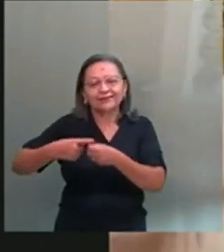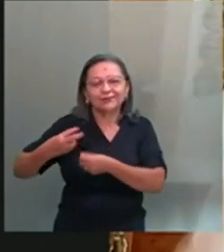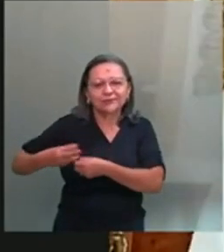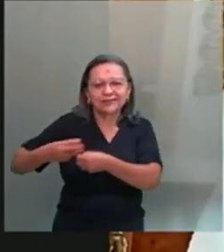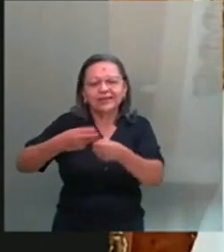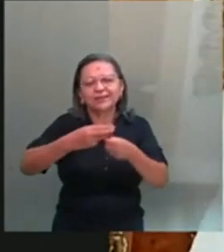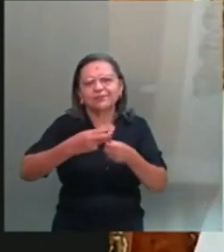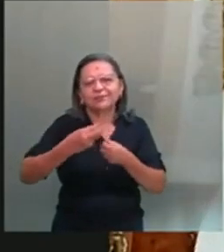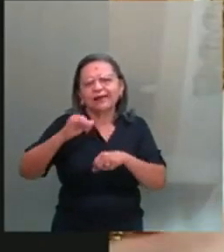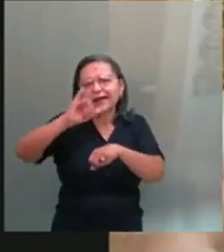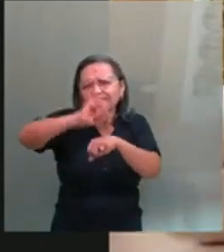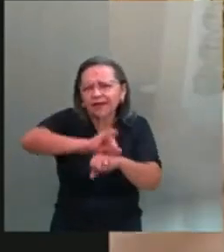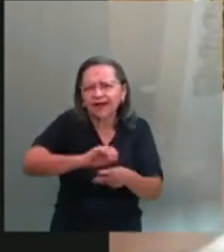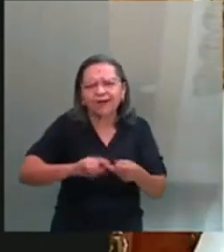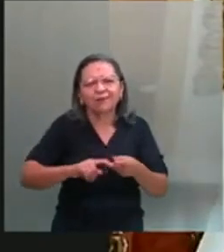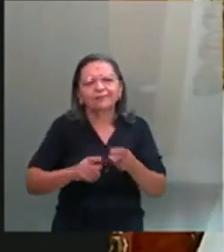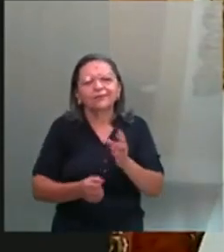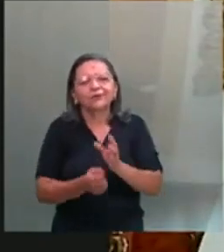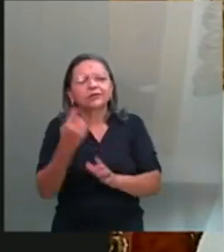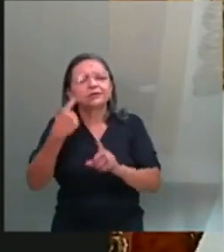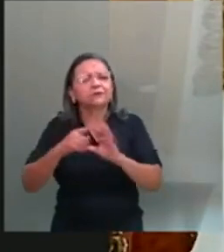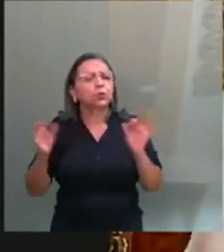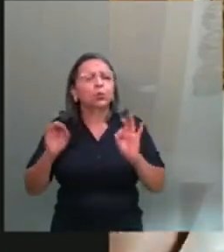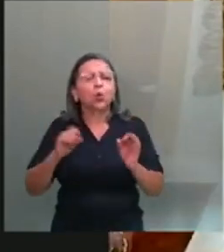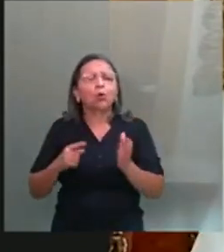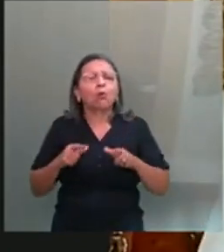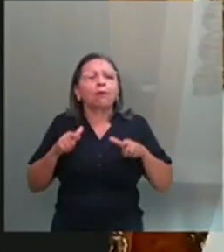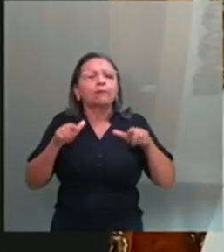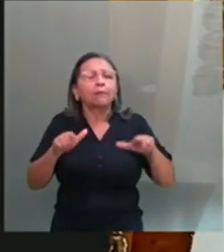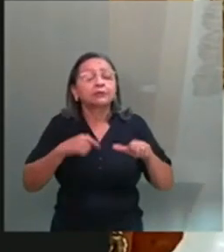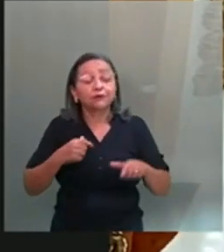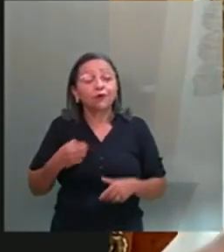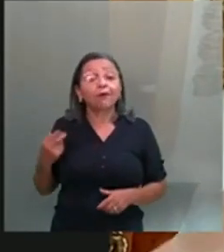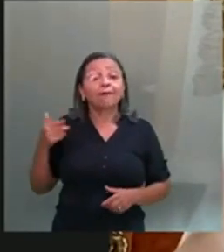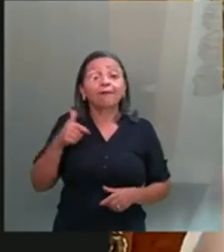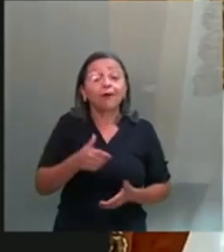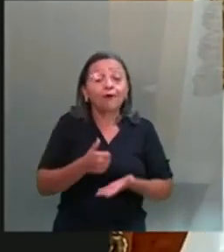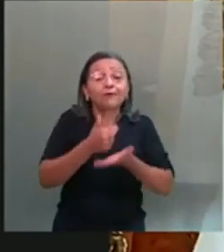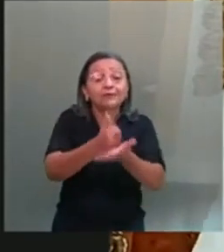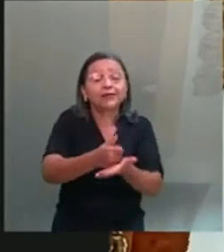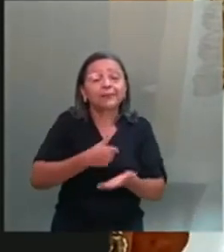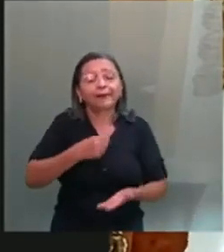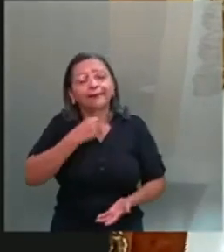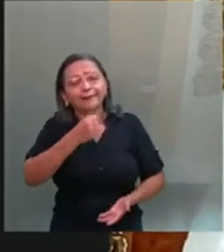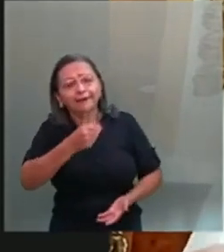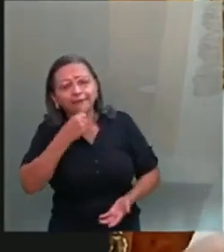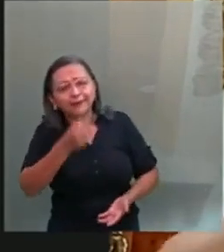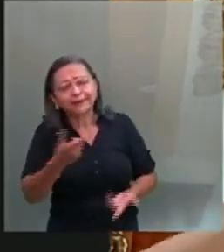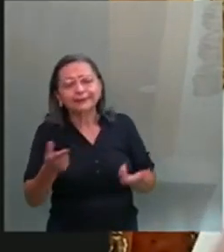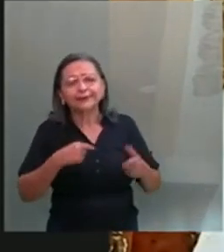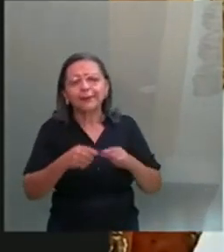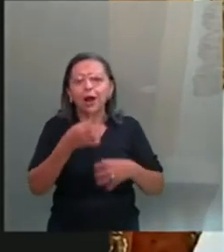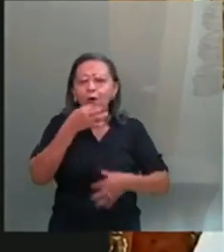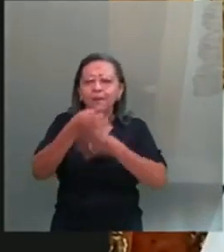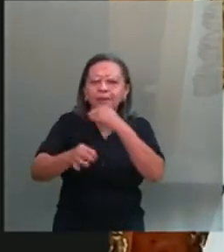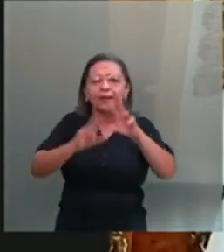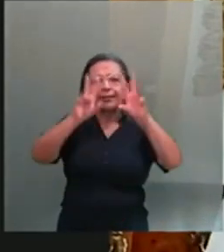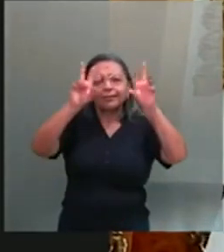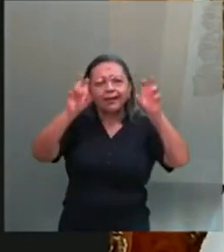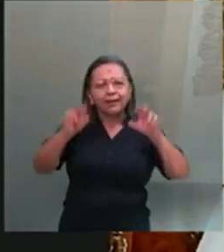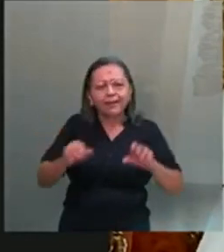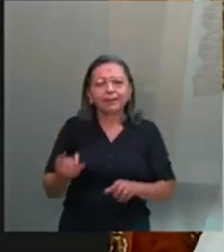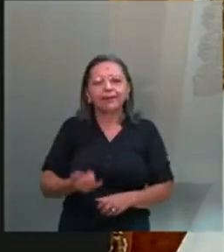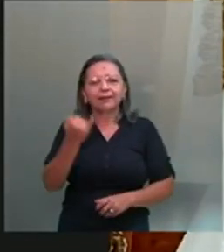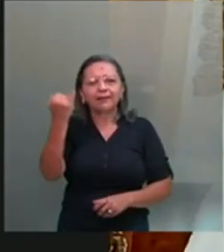na capital. Muitas vezes não sou nem convidado, mas vou lá me oferecer para dar uma entrevista, para comentar temas